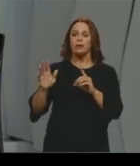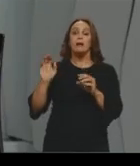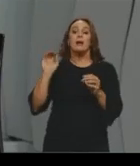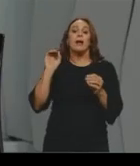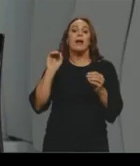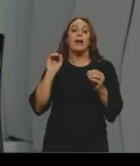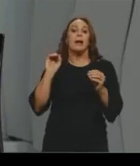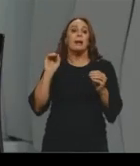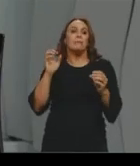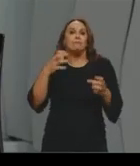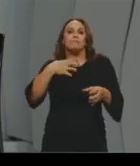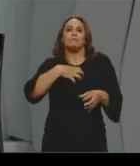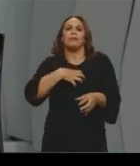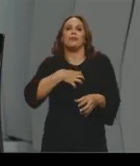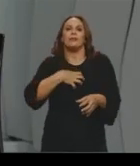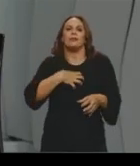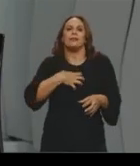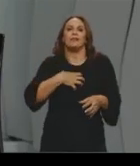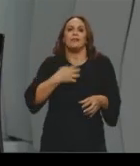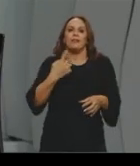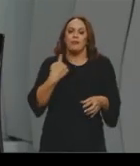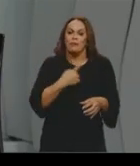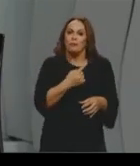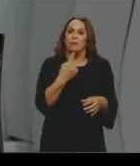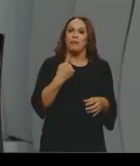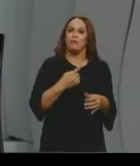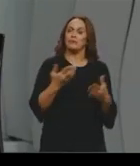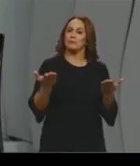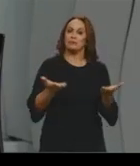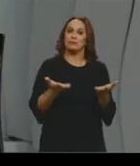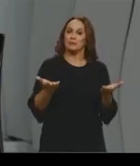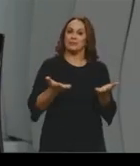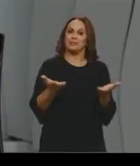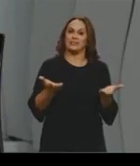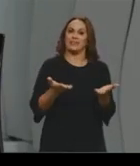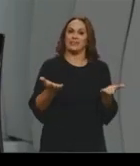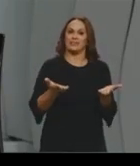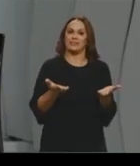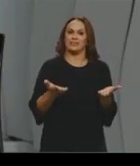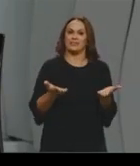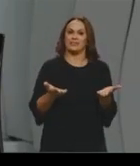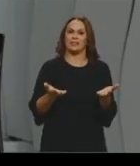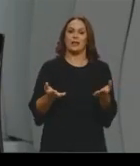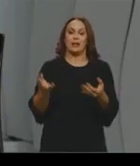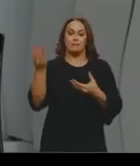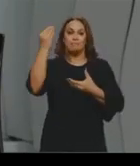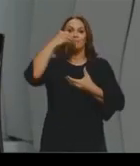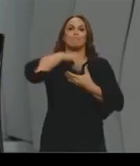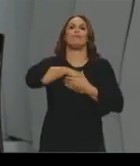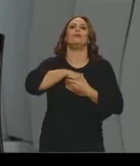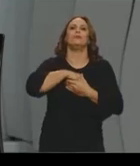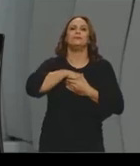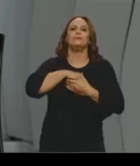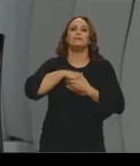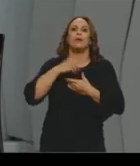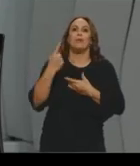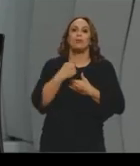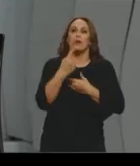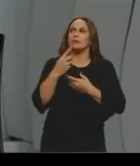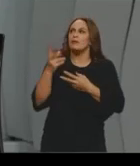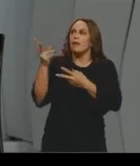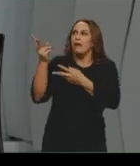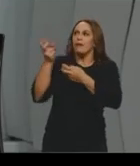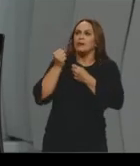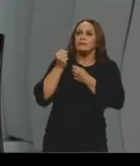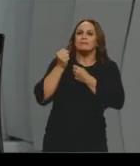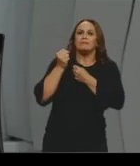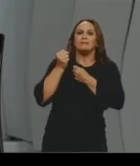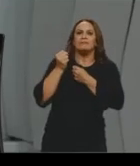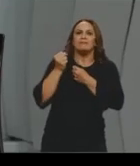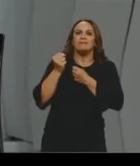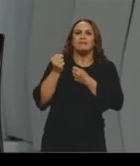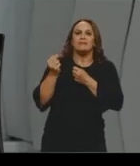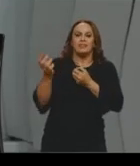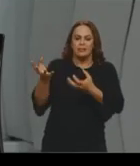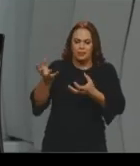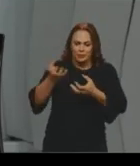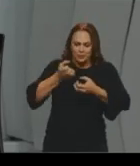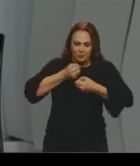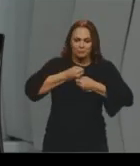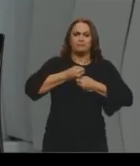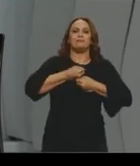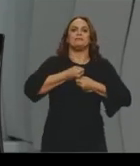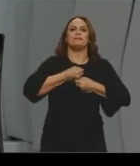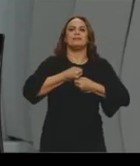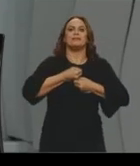separação, né? O que a gente tem é uma incorporação mesmo, porque faz parte de nós. Então, toda essa experiência, né, que eles trazem, que